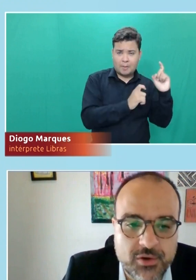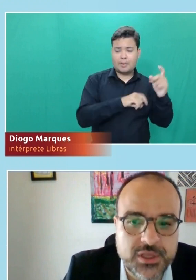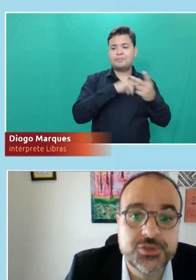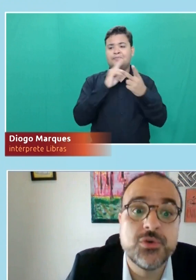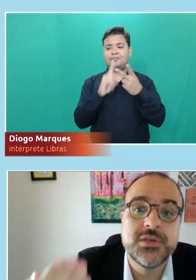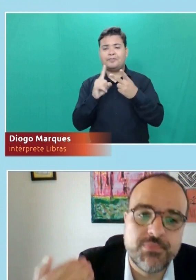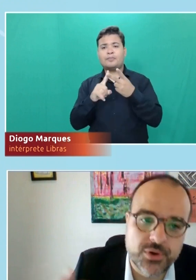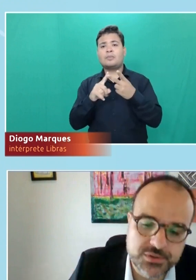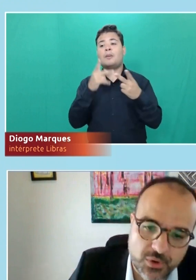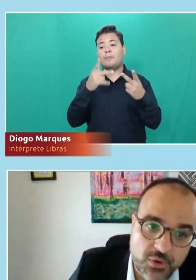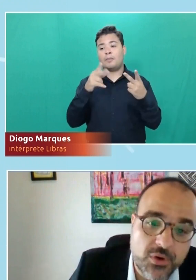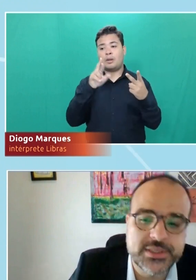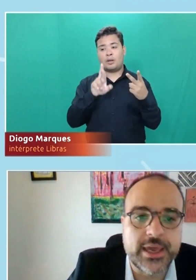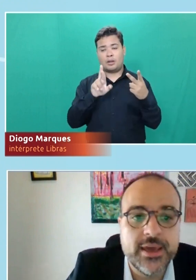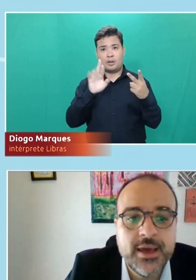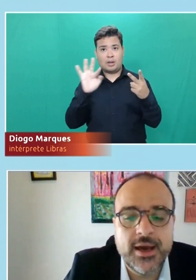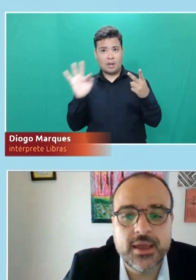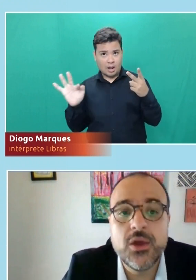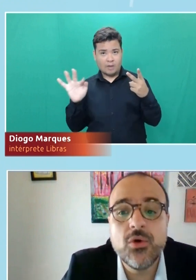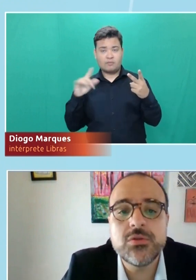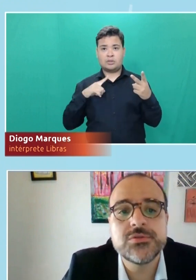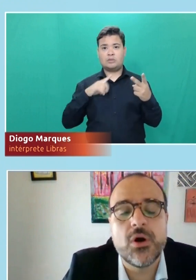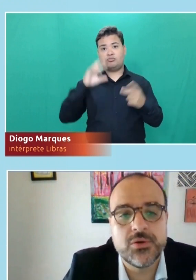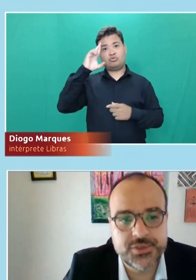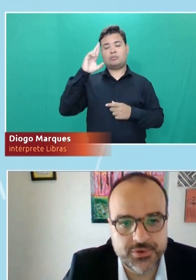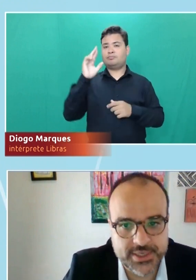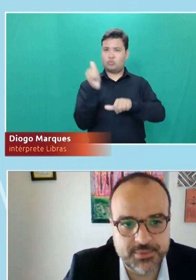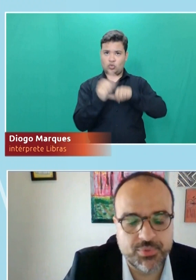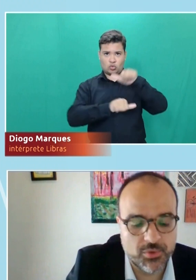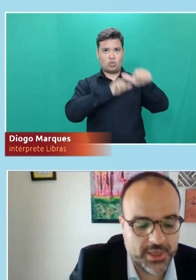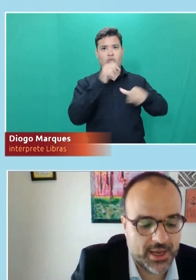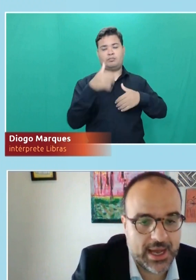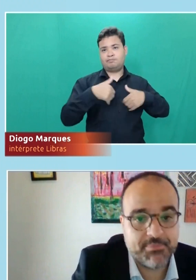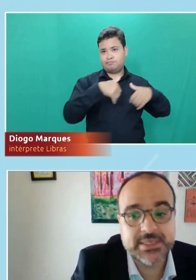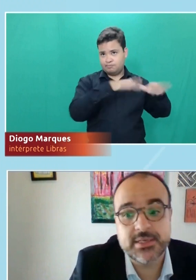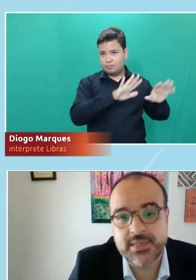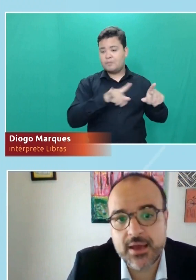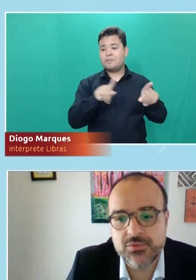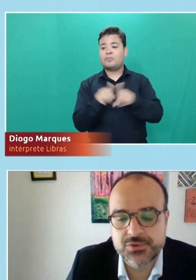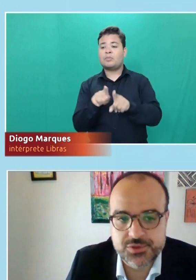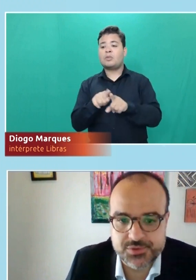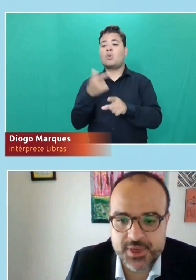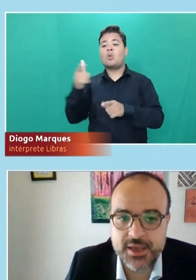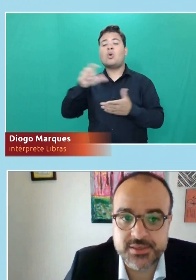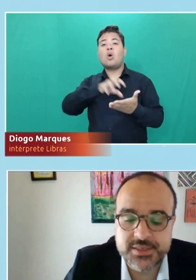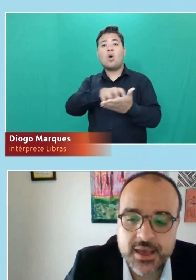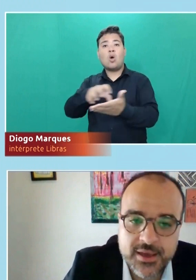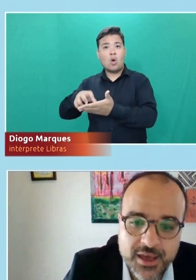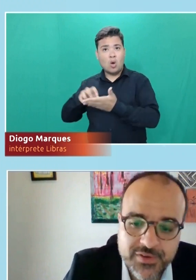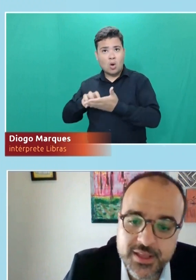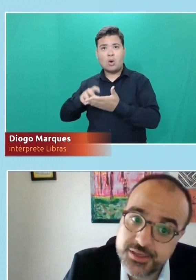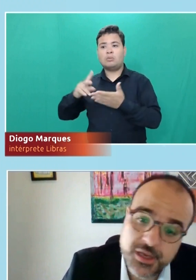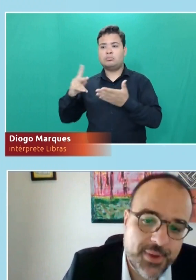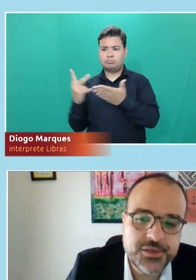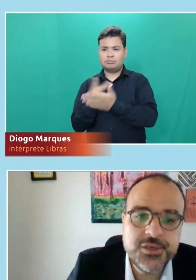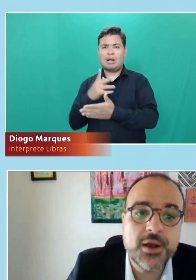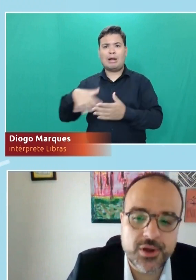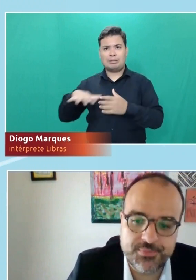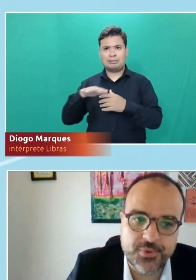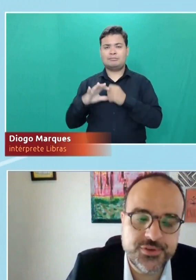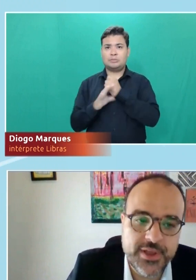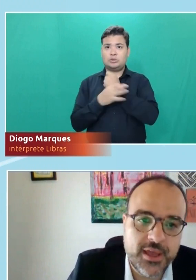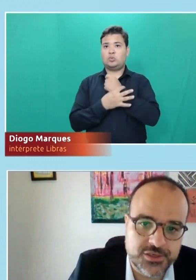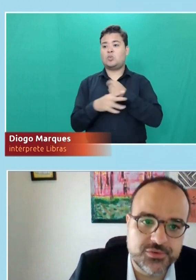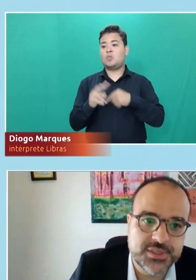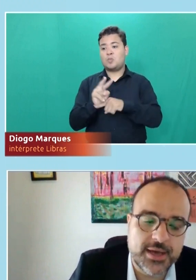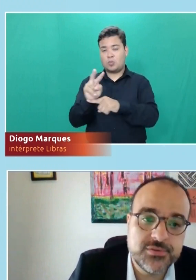Rodoviária Federal, que deixou o seu posto ontem, e que outros órgãos de segurança pública apresentaram nos últimos meses, é verdade que a partir de